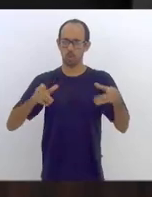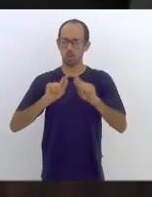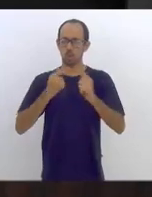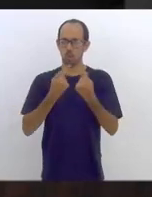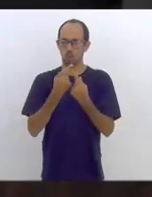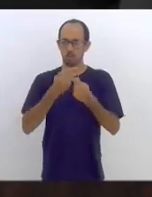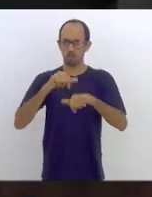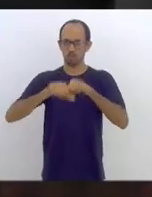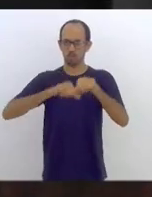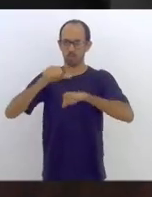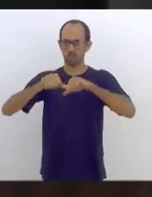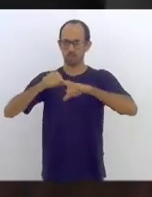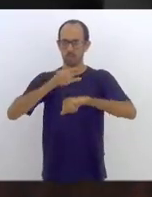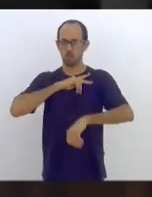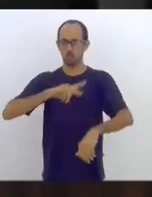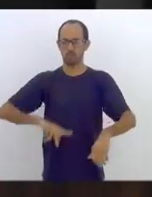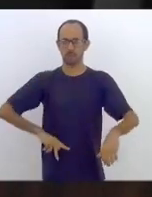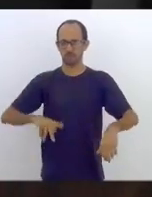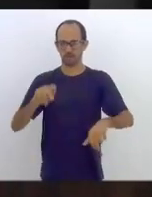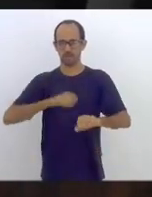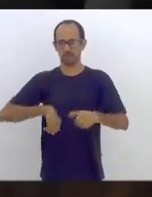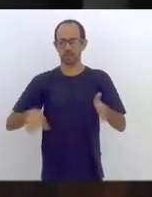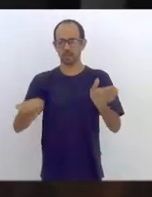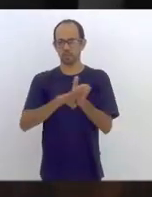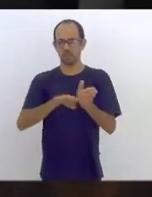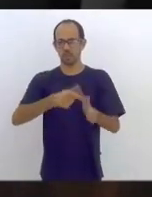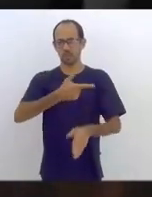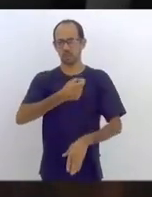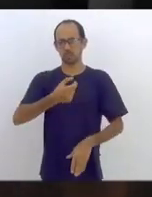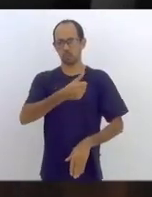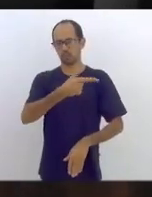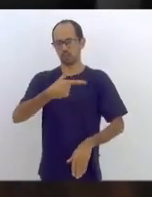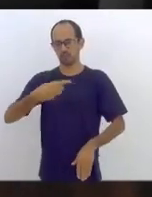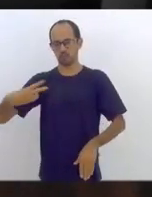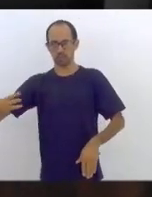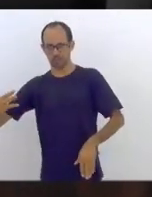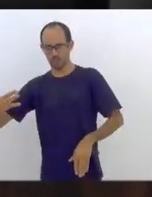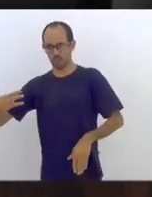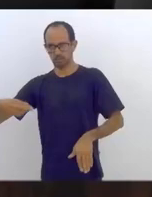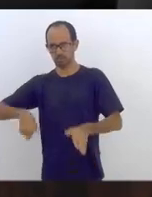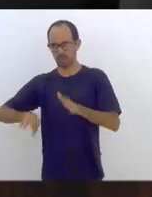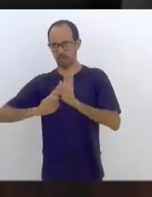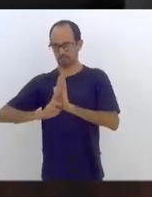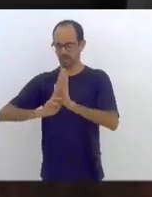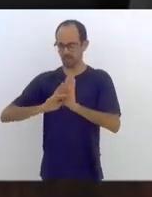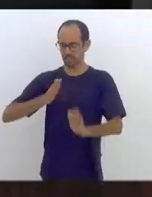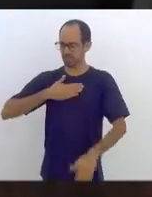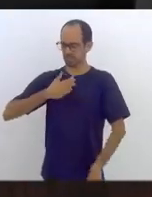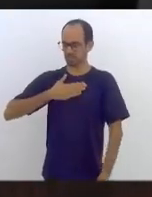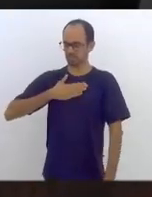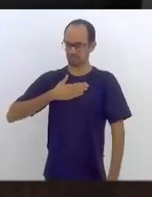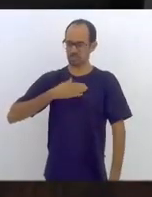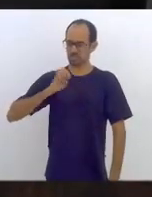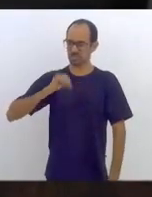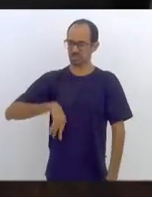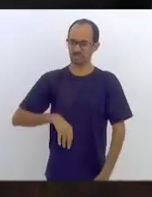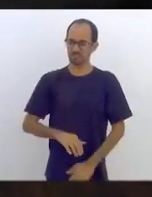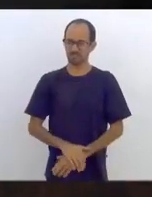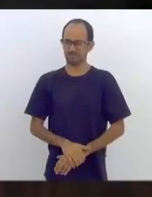para o governo, que chega em 2023. Me representa muito.